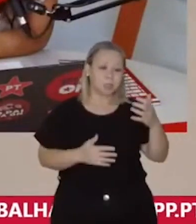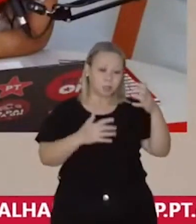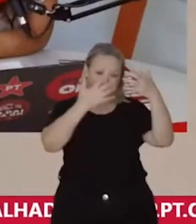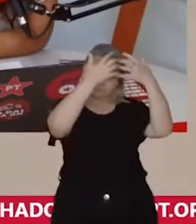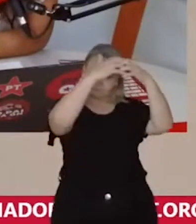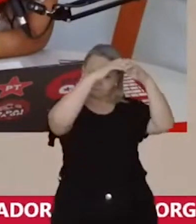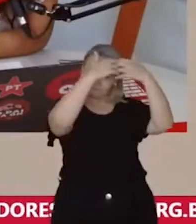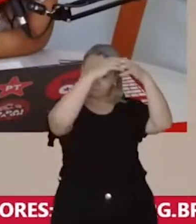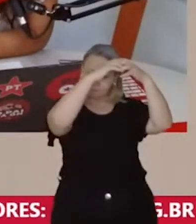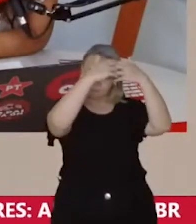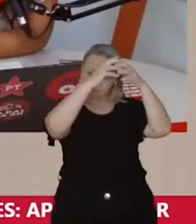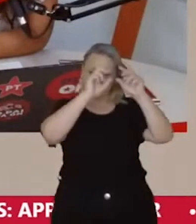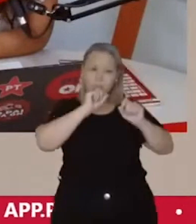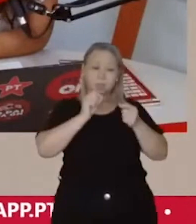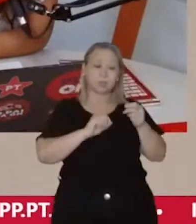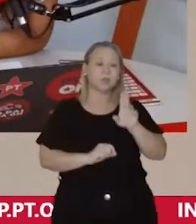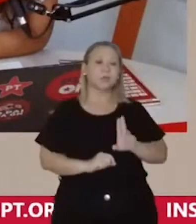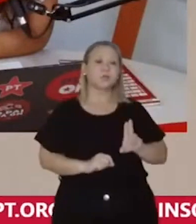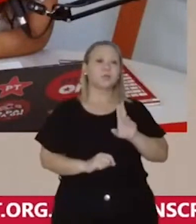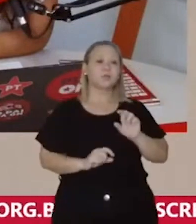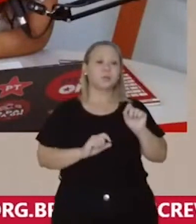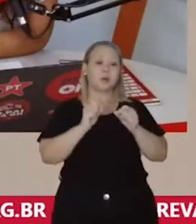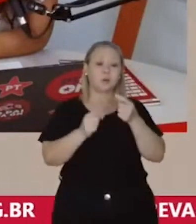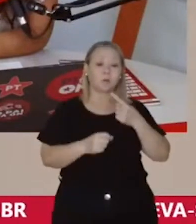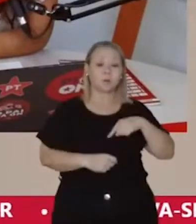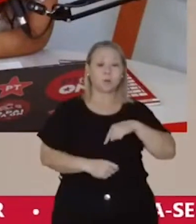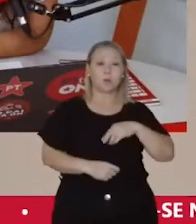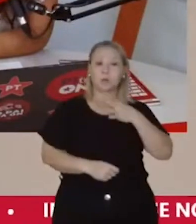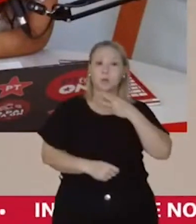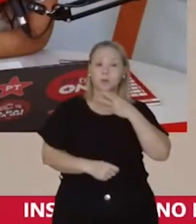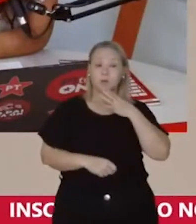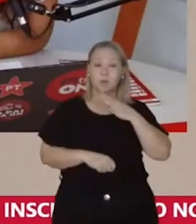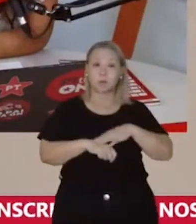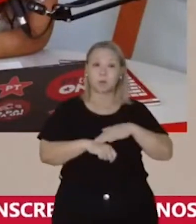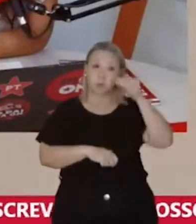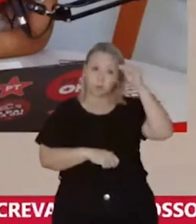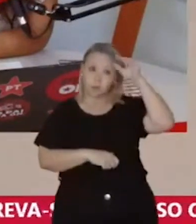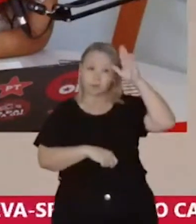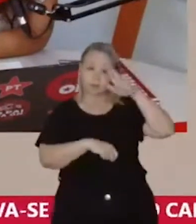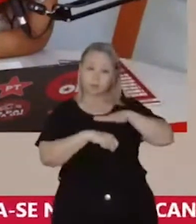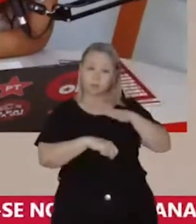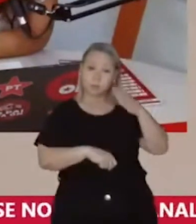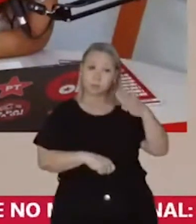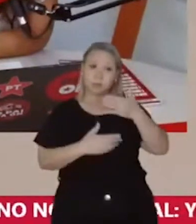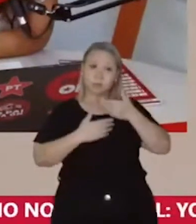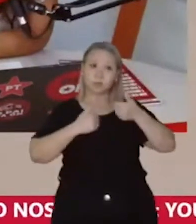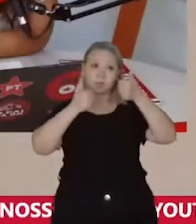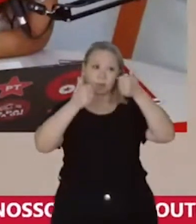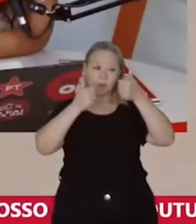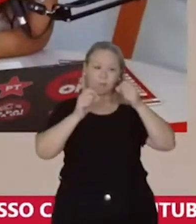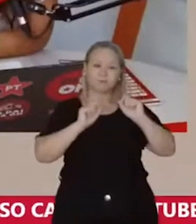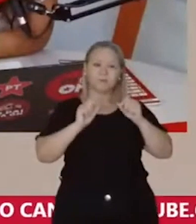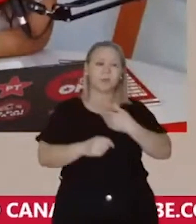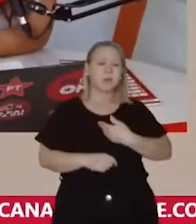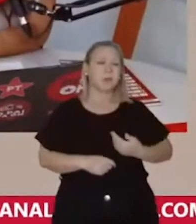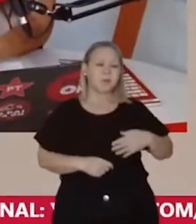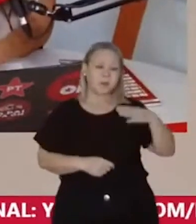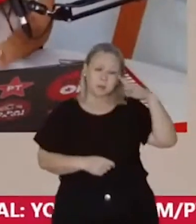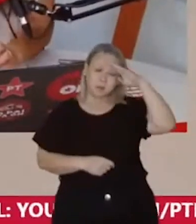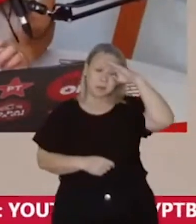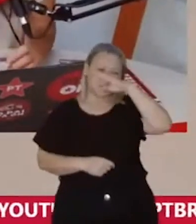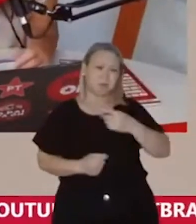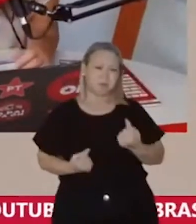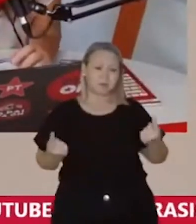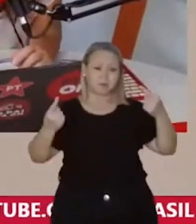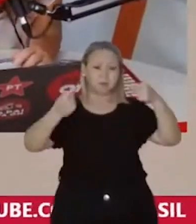mentalidade de utilizar o que nós conhecemos de mais avançado. E o governo Bolsonaro vai exatamente